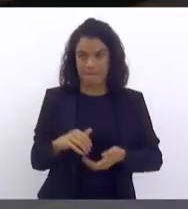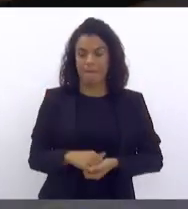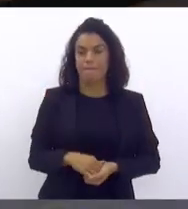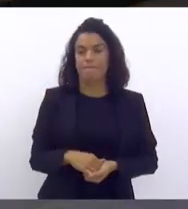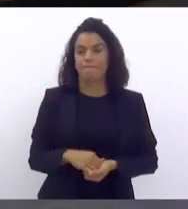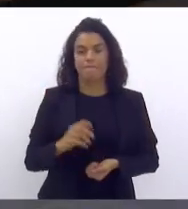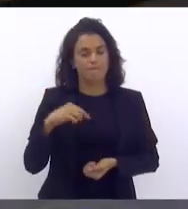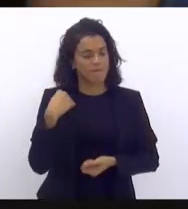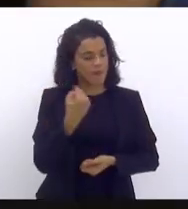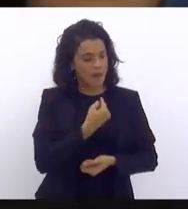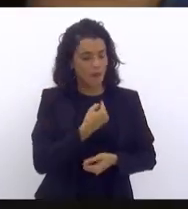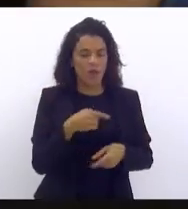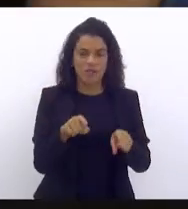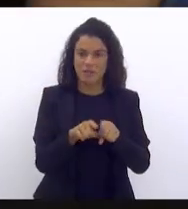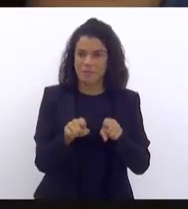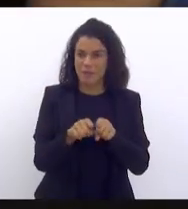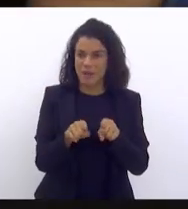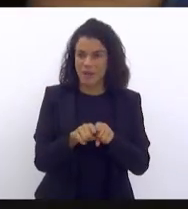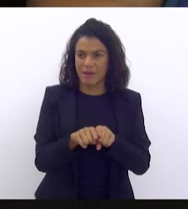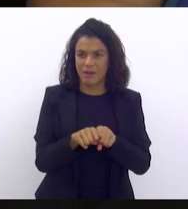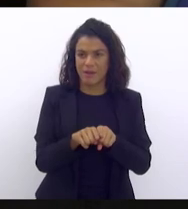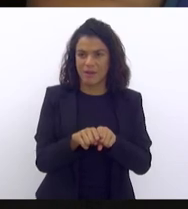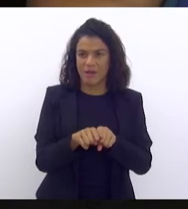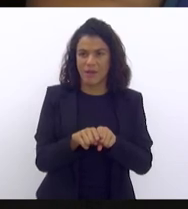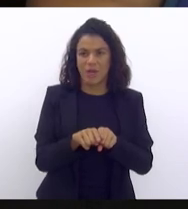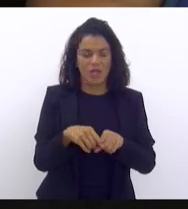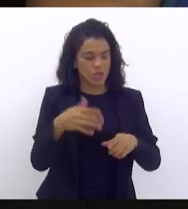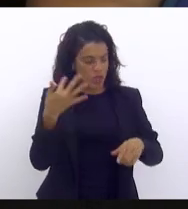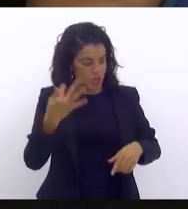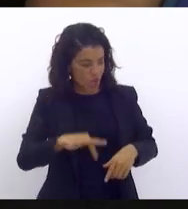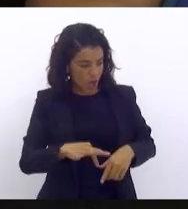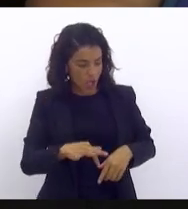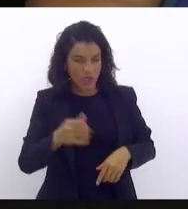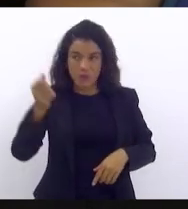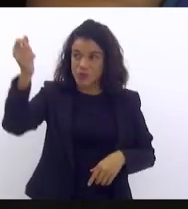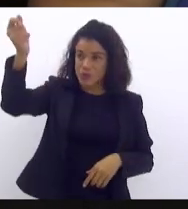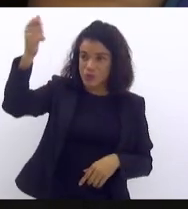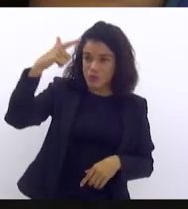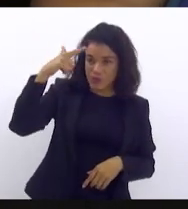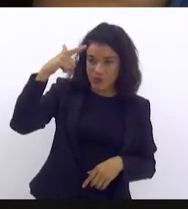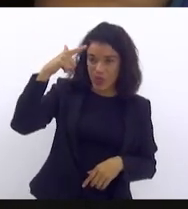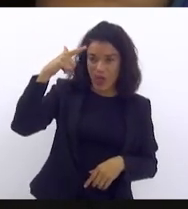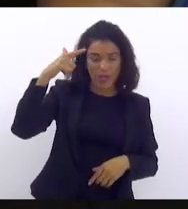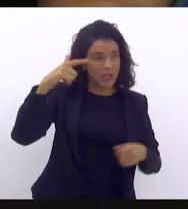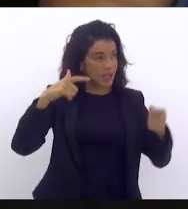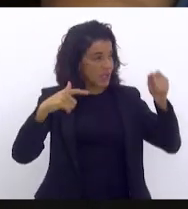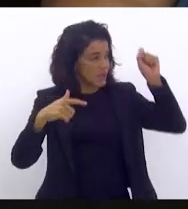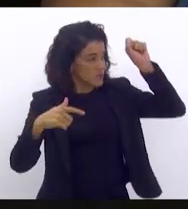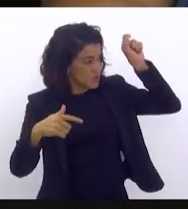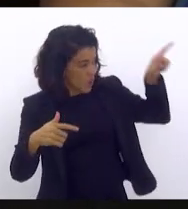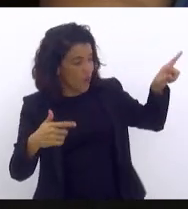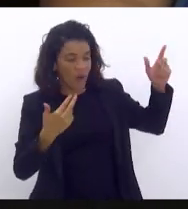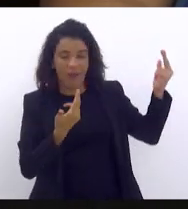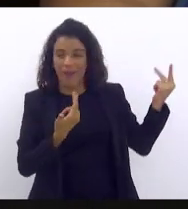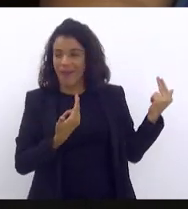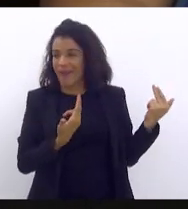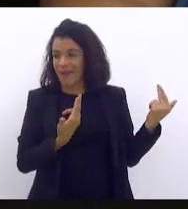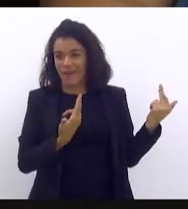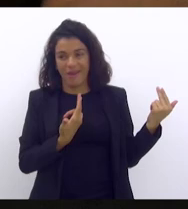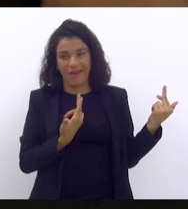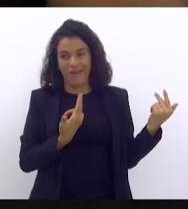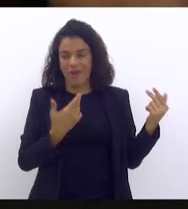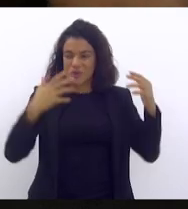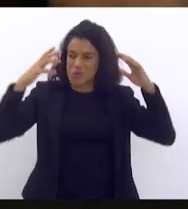Porque nós fazemos a mesma coisa, e dói do mesmo jeito. O sol que a gente atura é igualzinho. O sol,